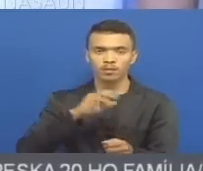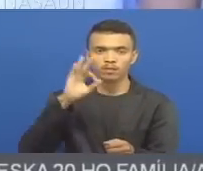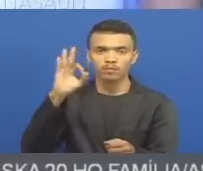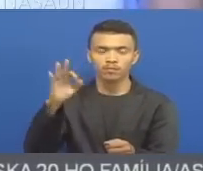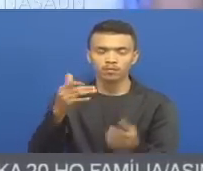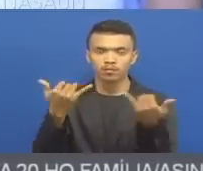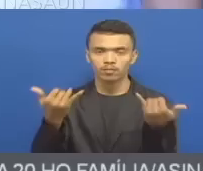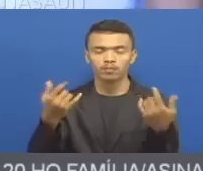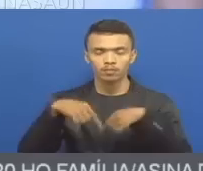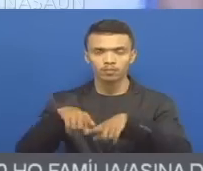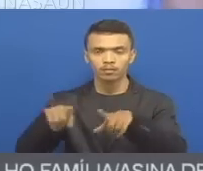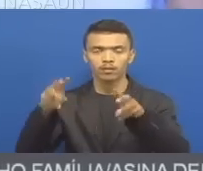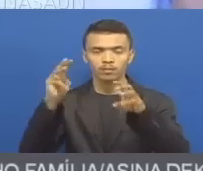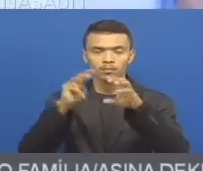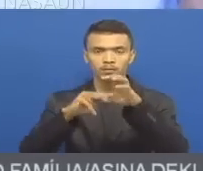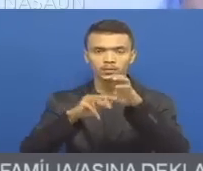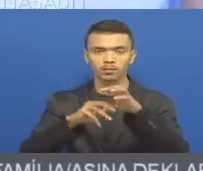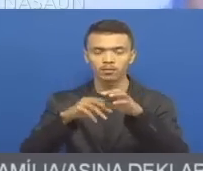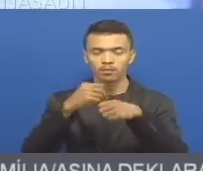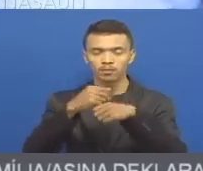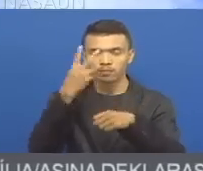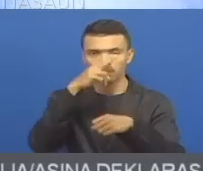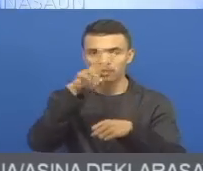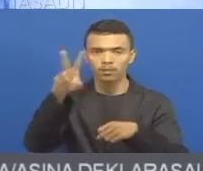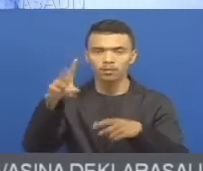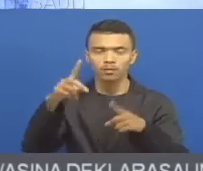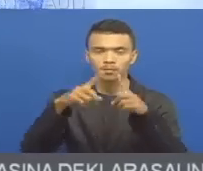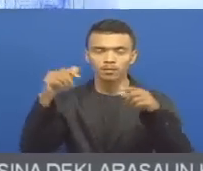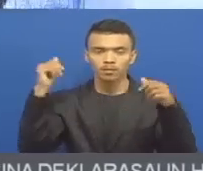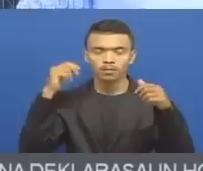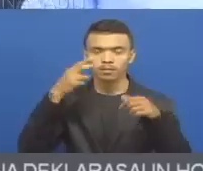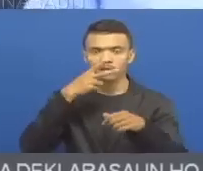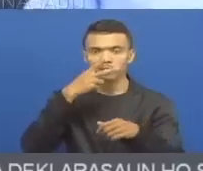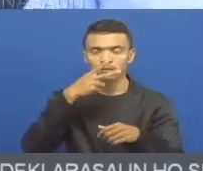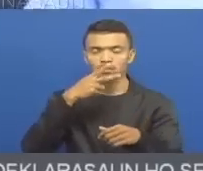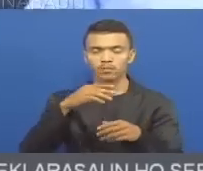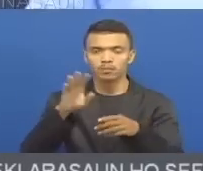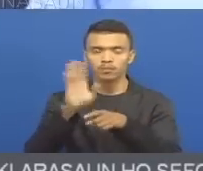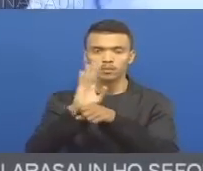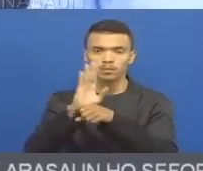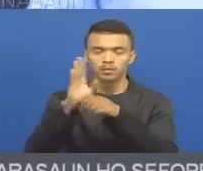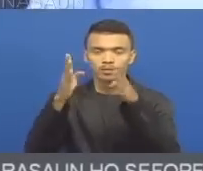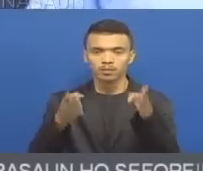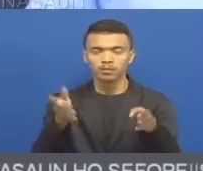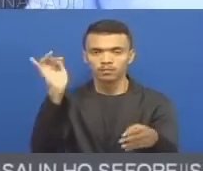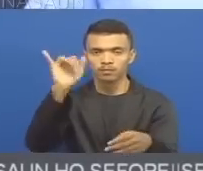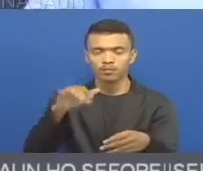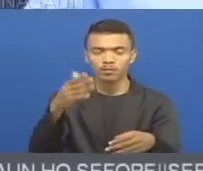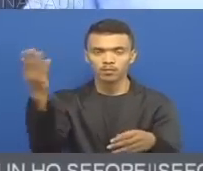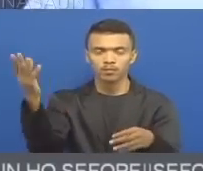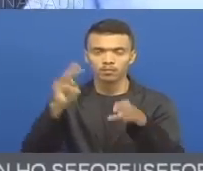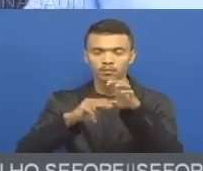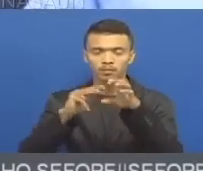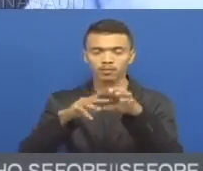orrintum direita, ma iha mercado Taibesi, rodi halo inspeção ba cigarro ilícito, nebemak negociante sira, fang iha mercado